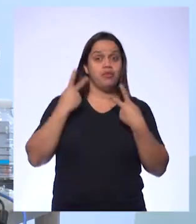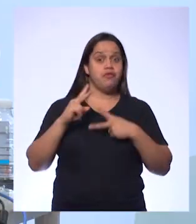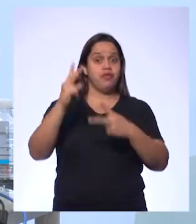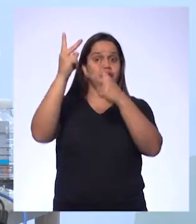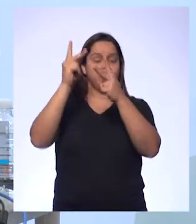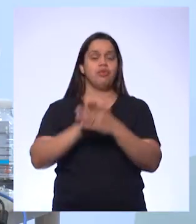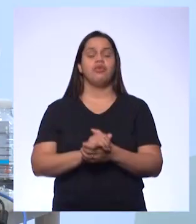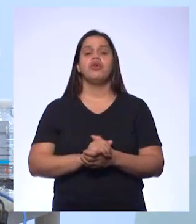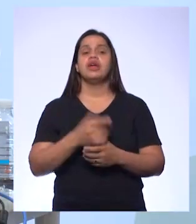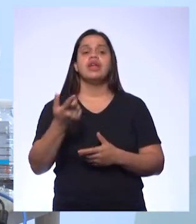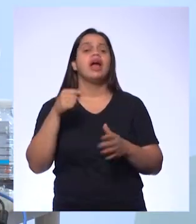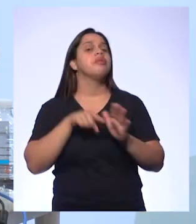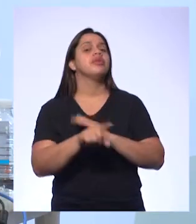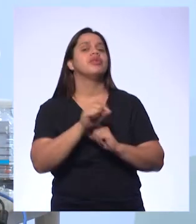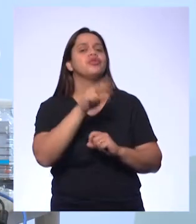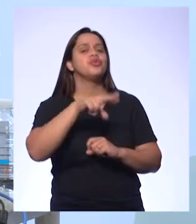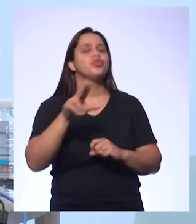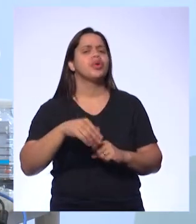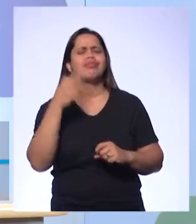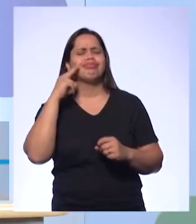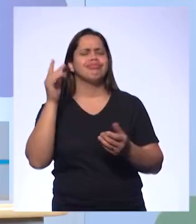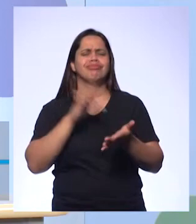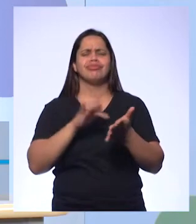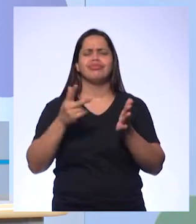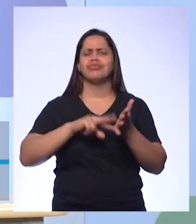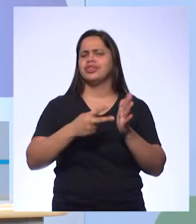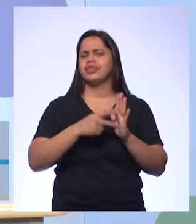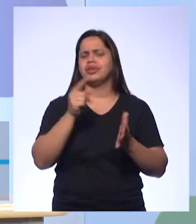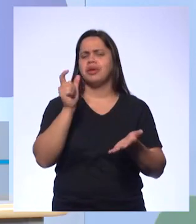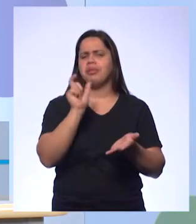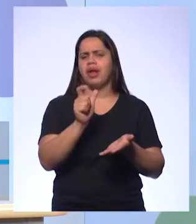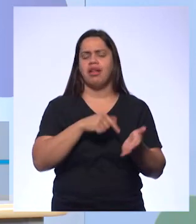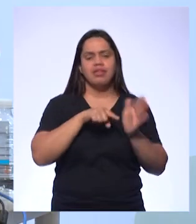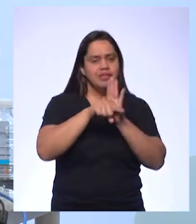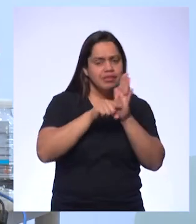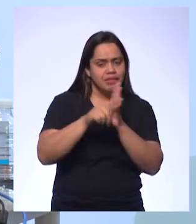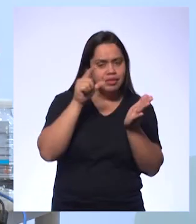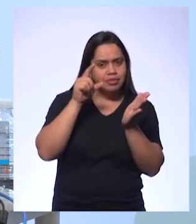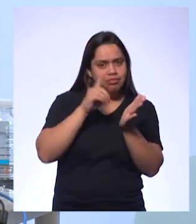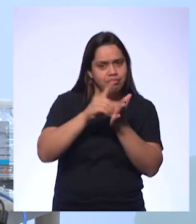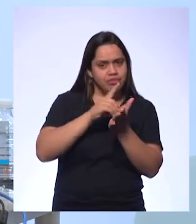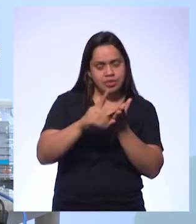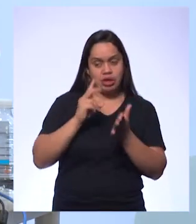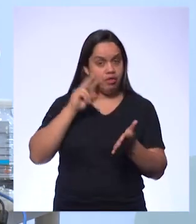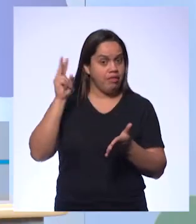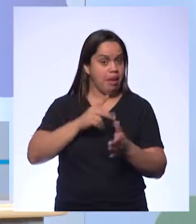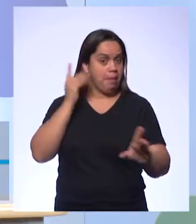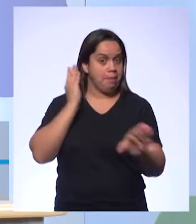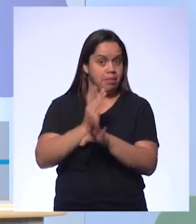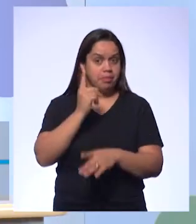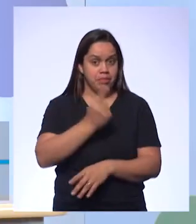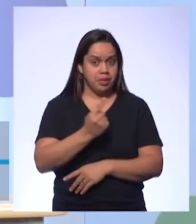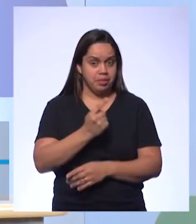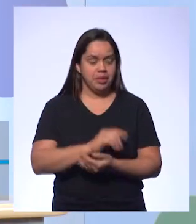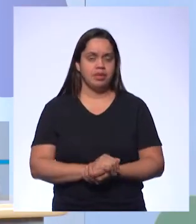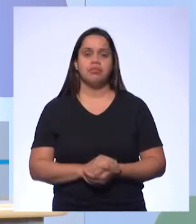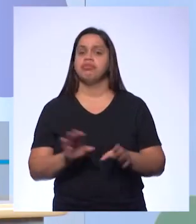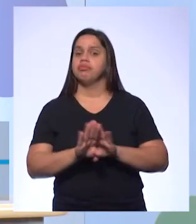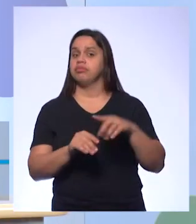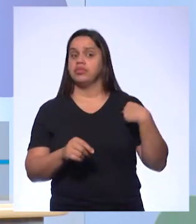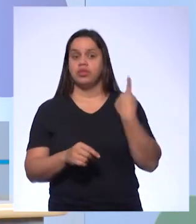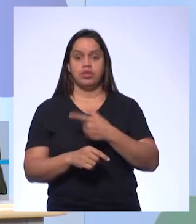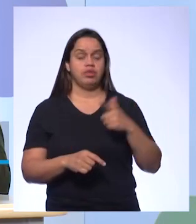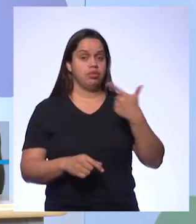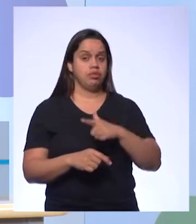nunca não soube uma palavrinha e foi lá procurar no dicionário? Exatamente E você não assim. pega a primeira definição, né, Mônica? Mesmo que a gente não tenha um